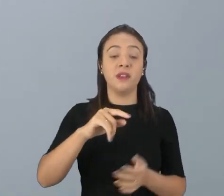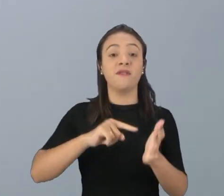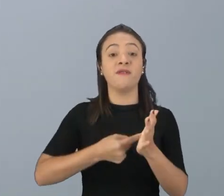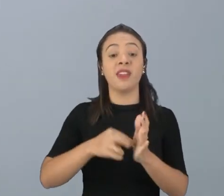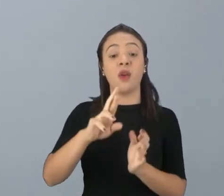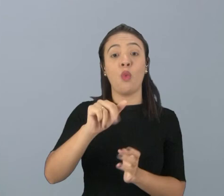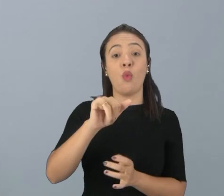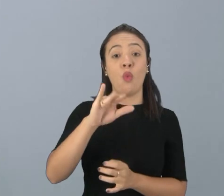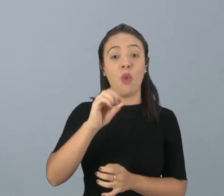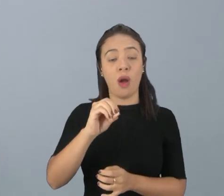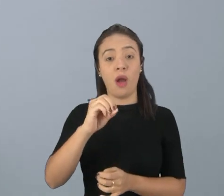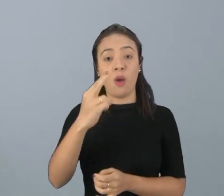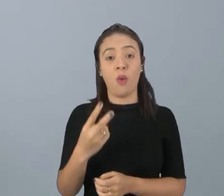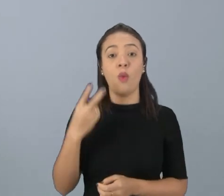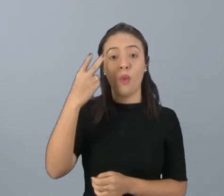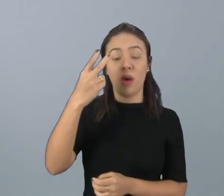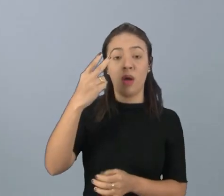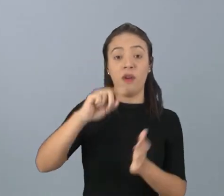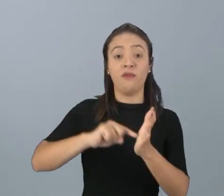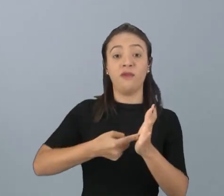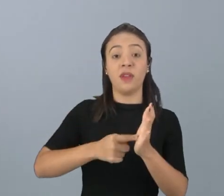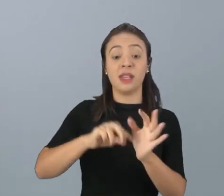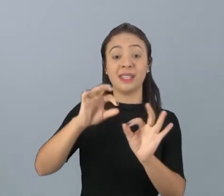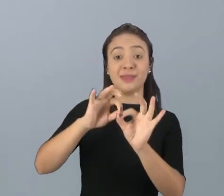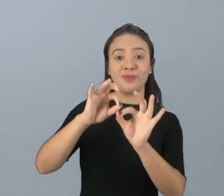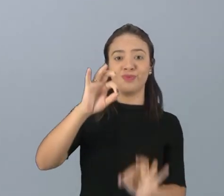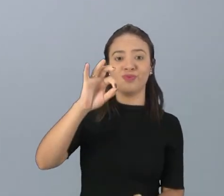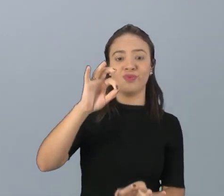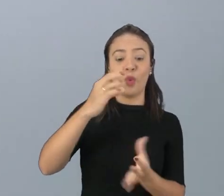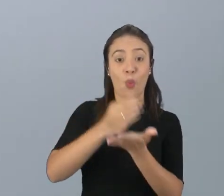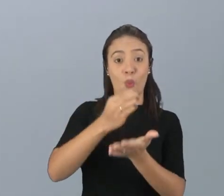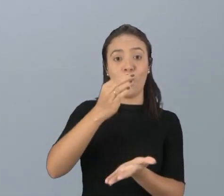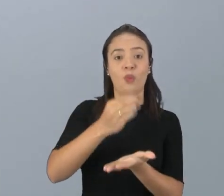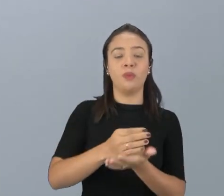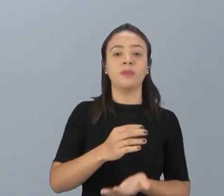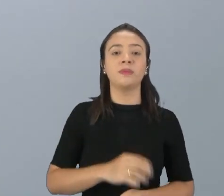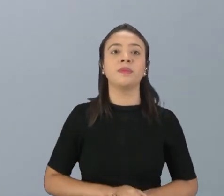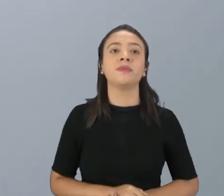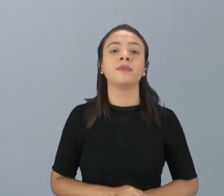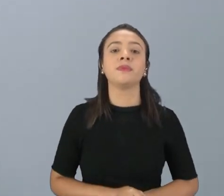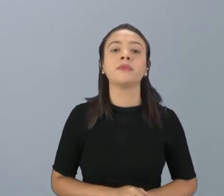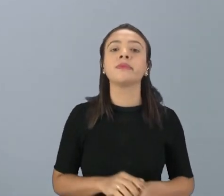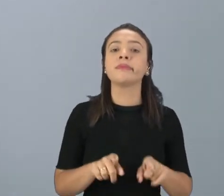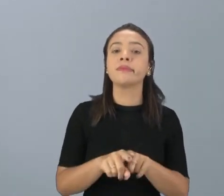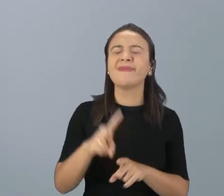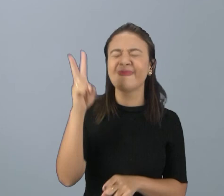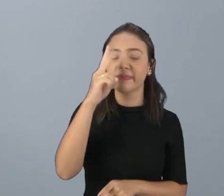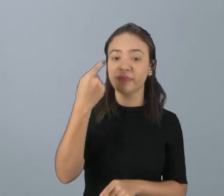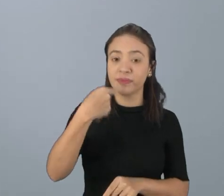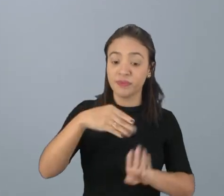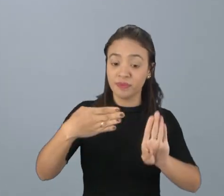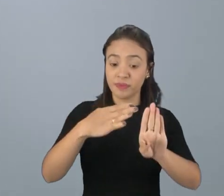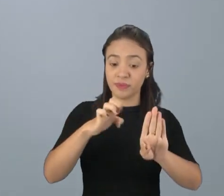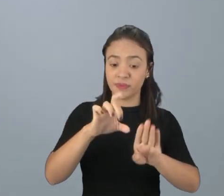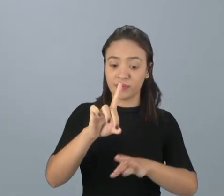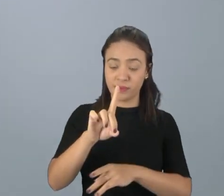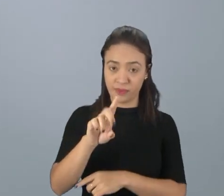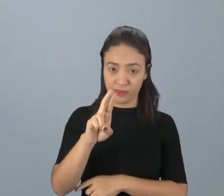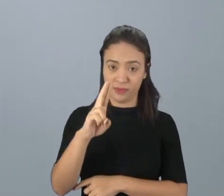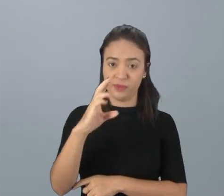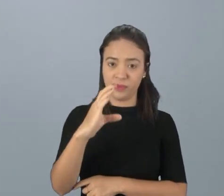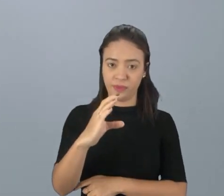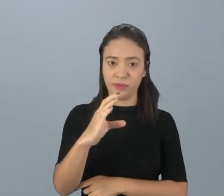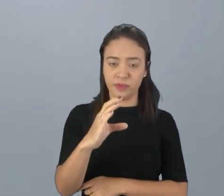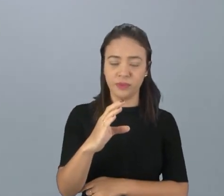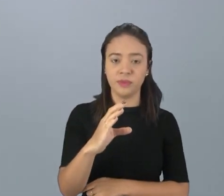vezes o raio da base ao quadrado multiplicado pelo valor da altura do cilindro, Além disso, compareça na plataforma da secretaria,